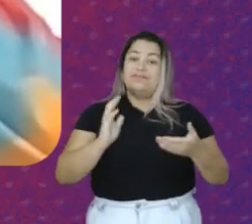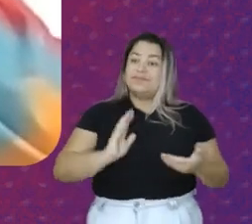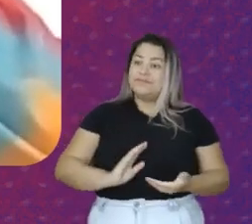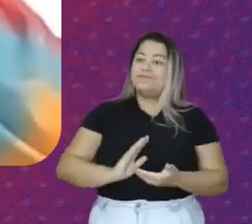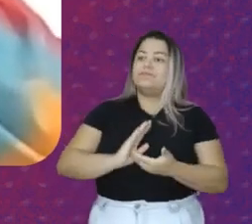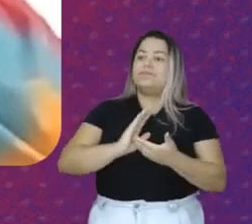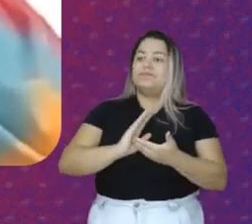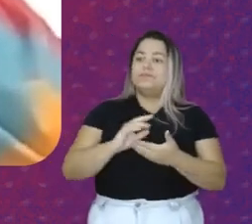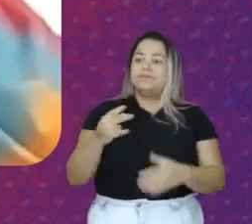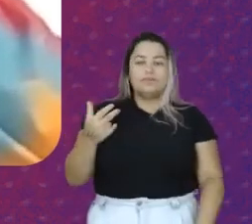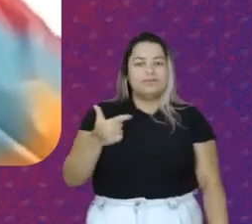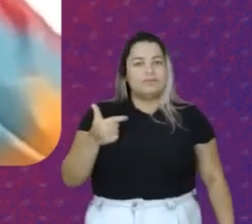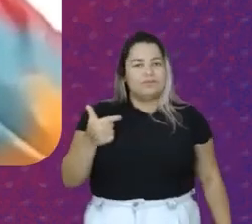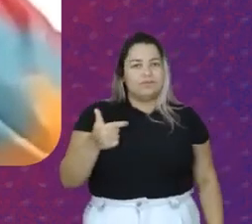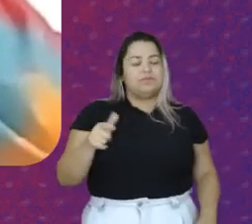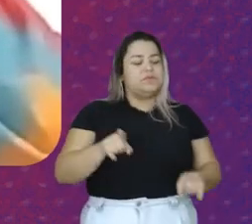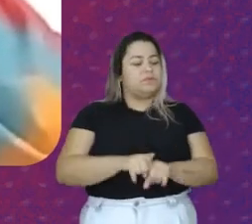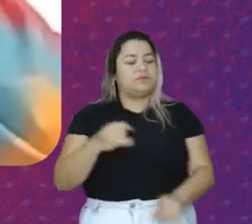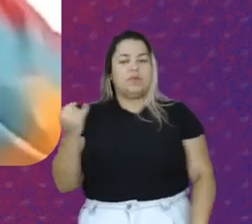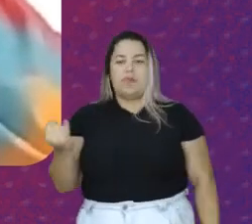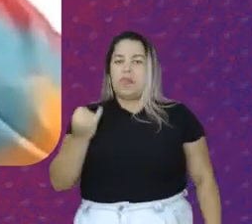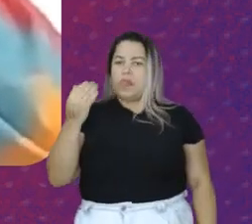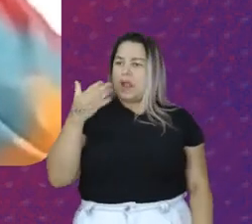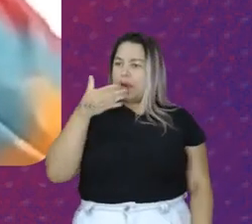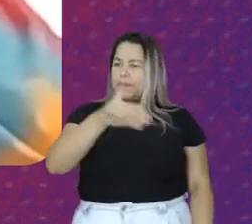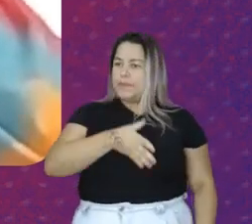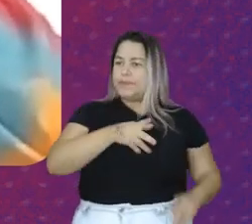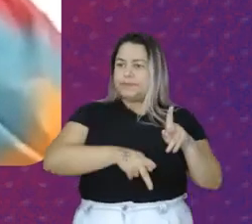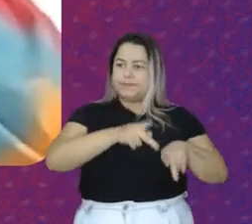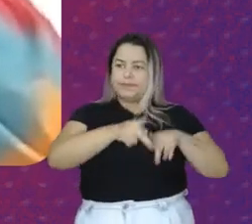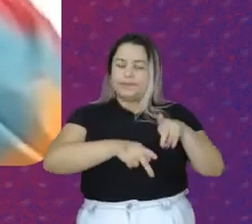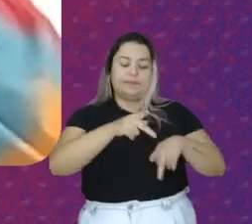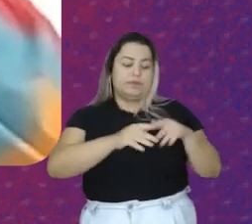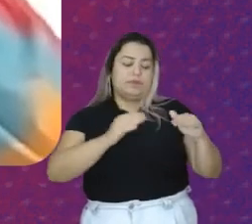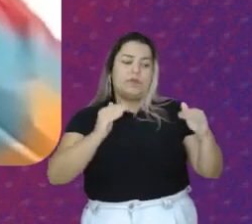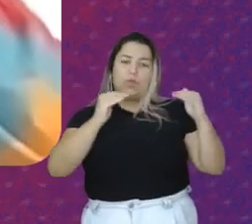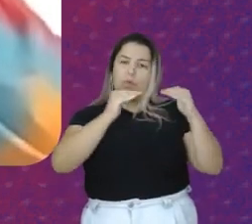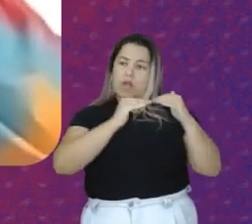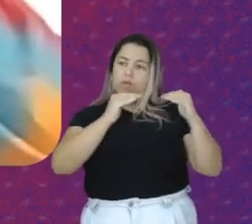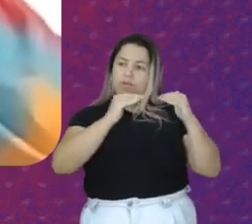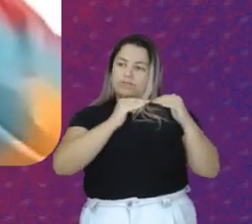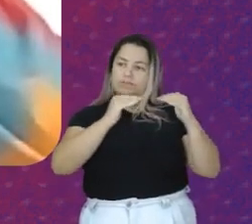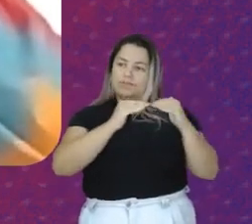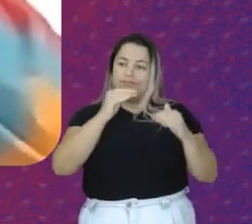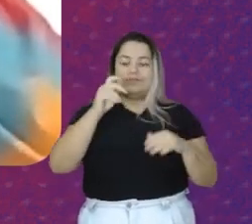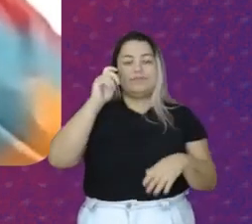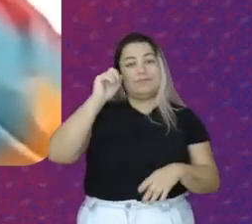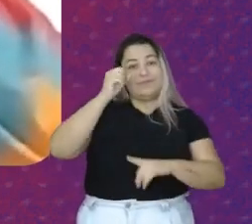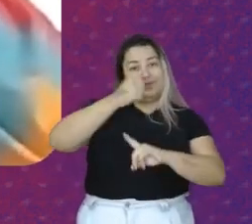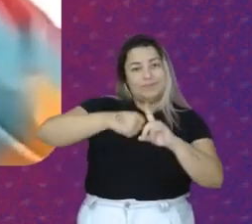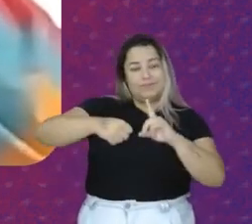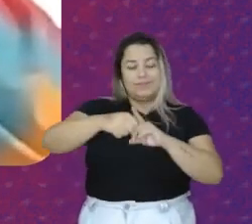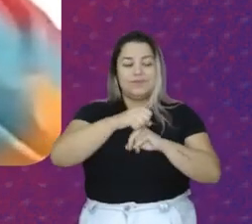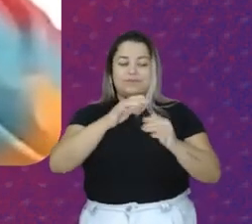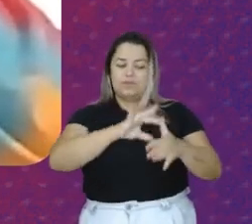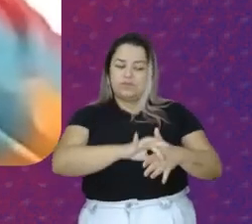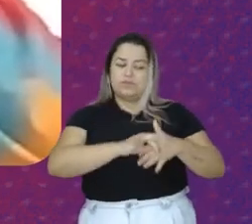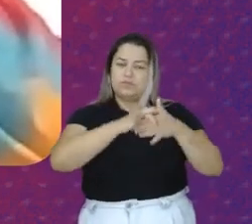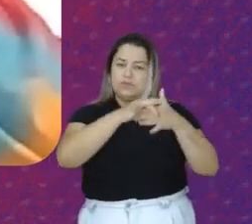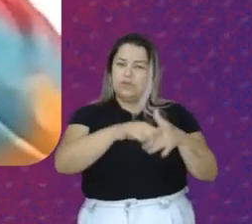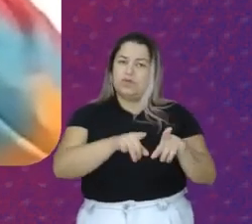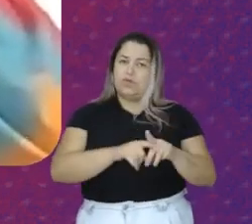presido 2 comissões importantes, a Comissão de Participação Popular, a Comissão de Igualdade Racial, liderando várias lutas